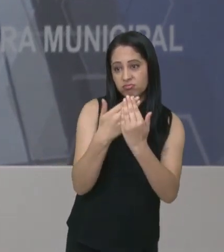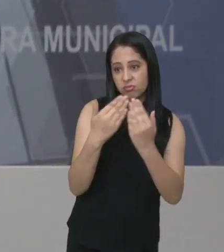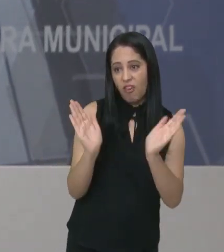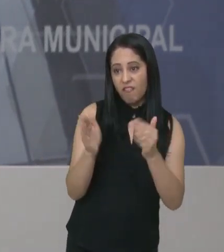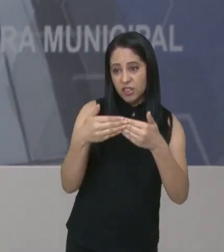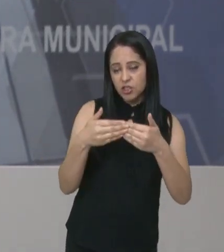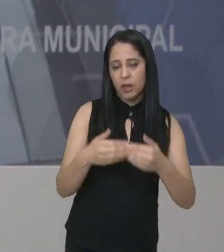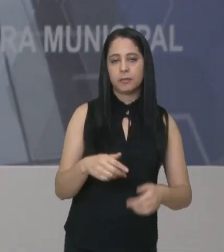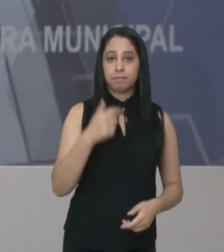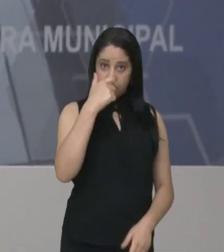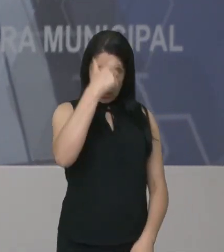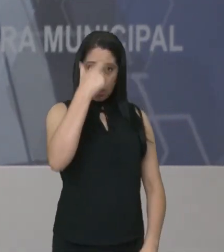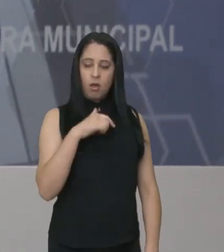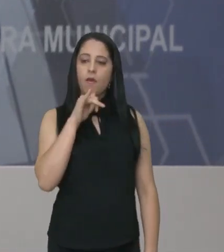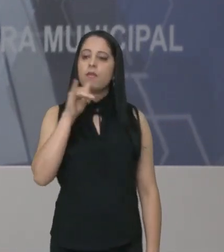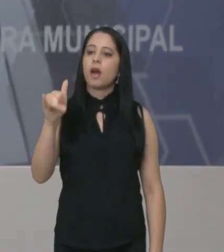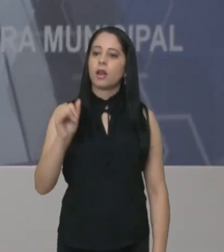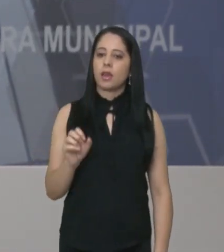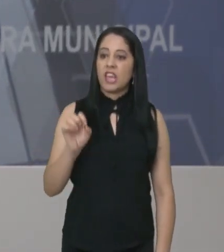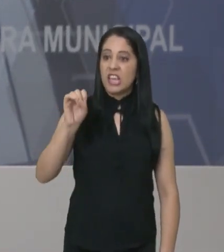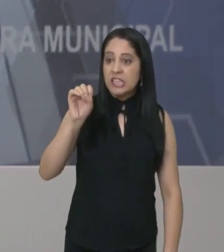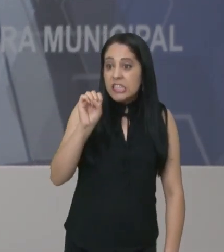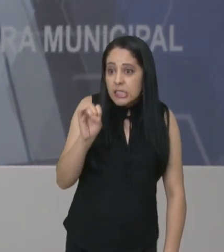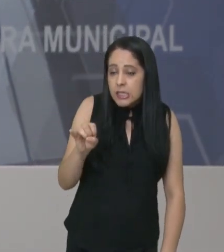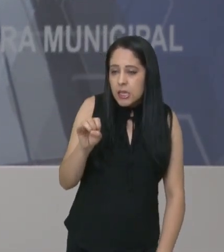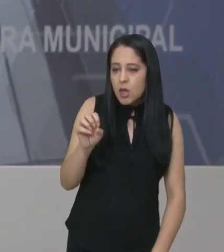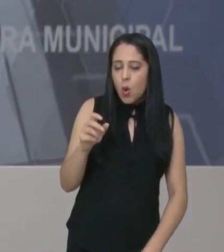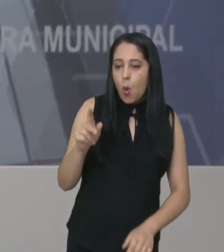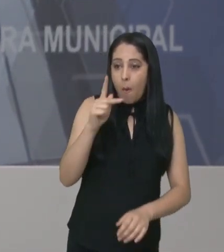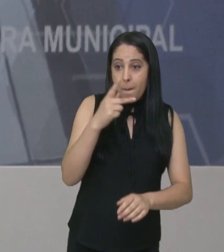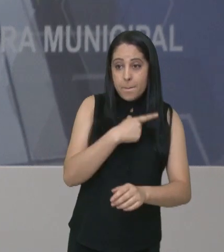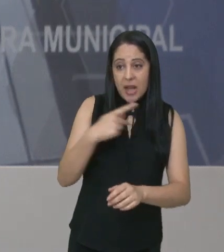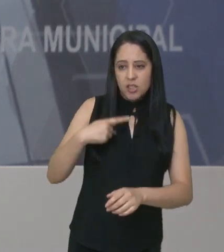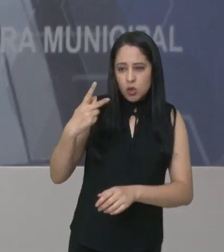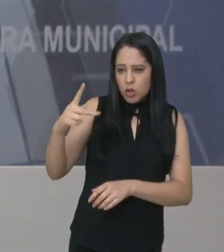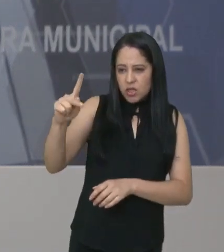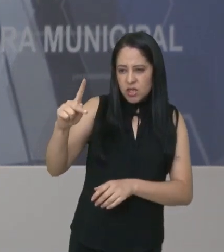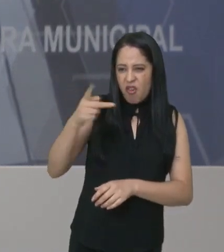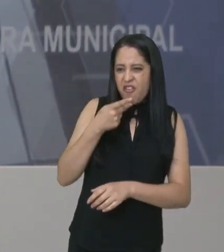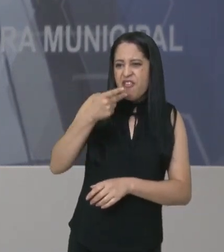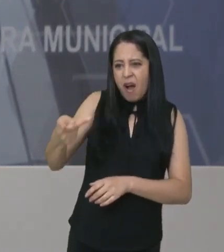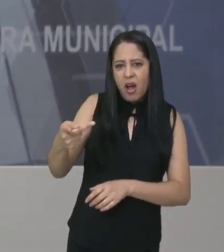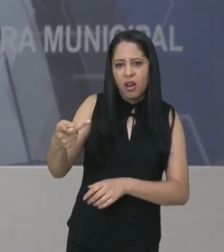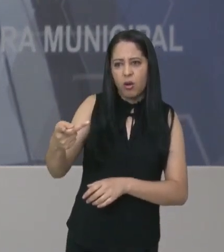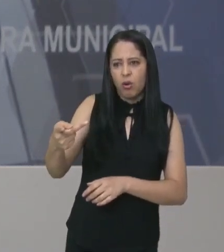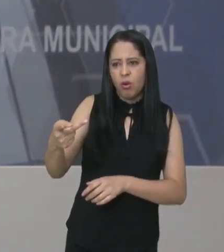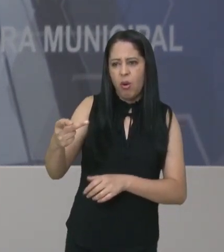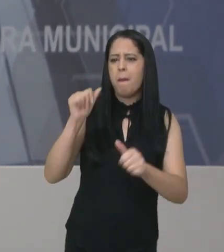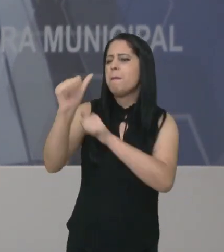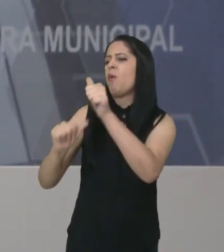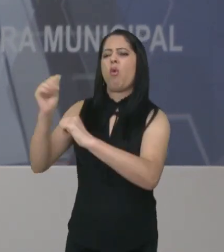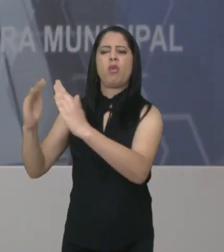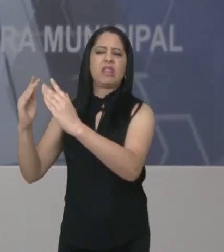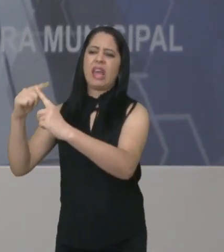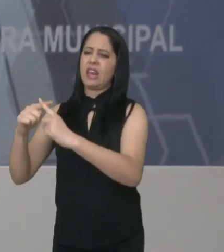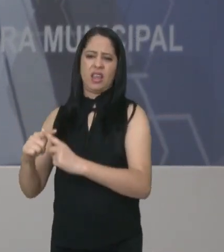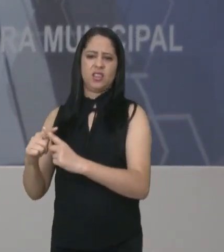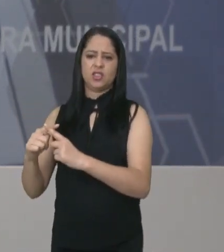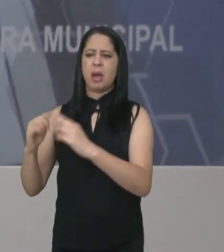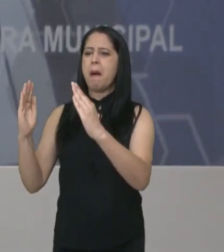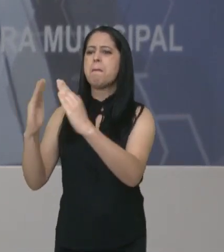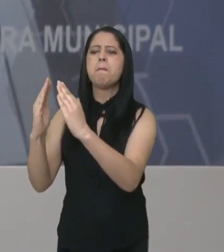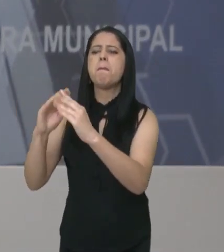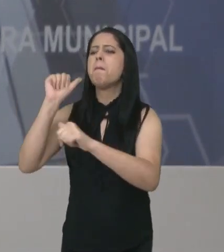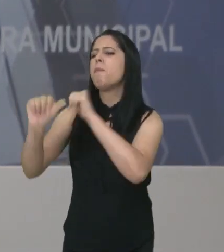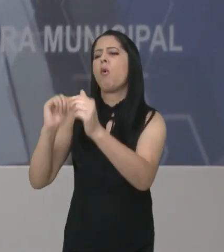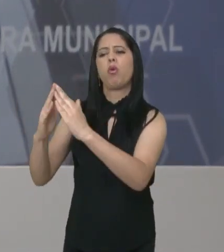vou repetir aqui, se o seu pastor se prestou a isso, troca de igreja. Troca de igreja porque ele